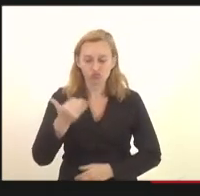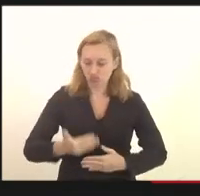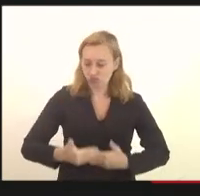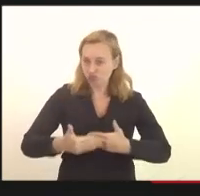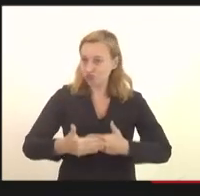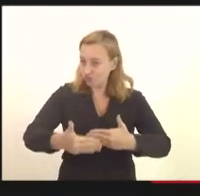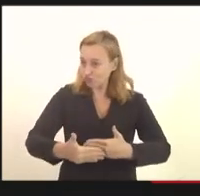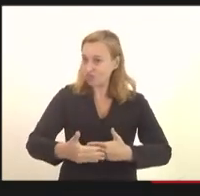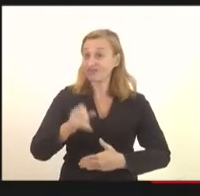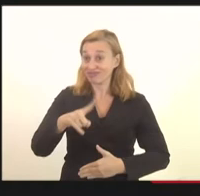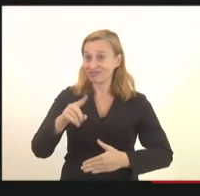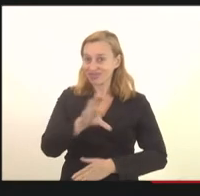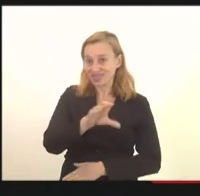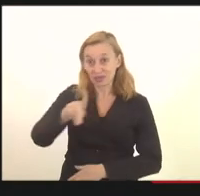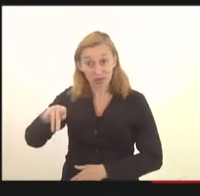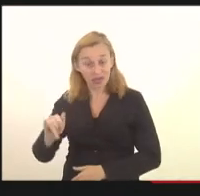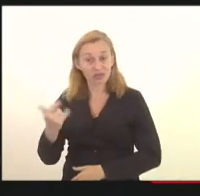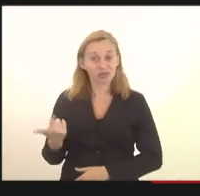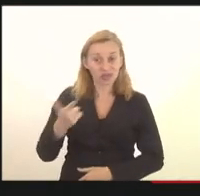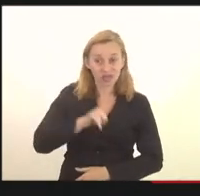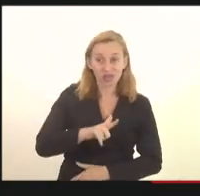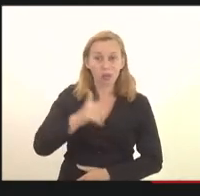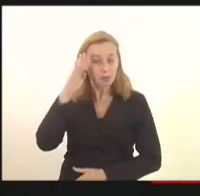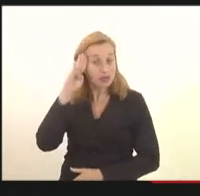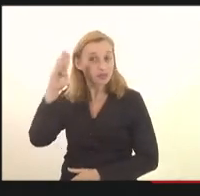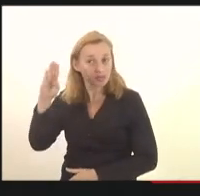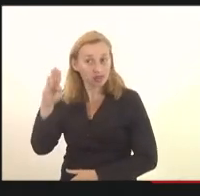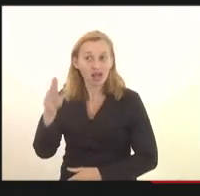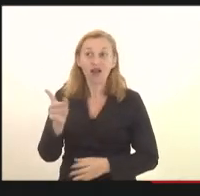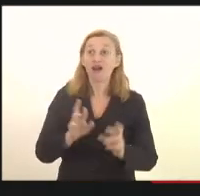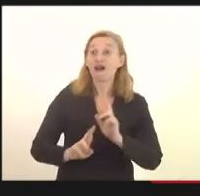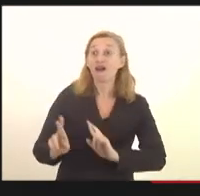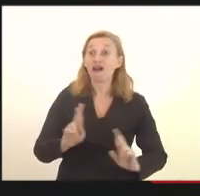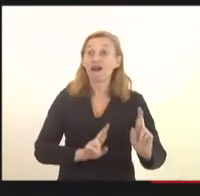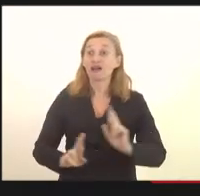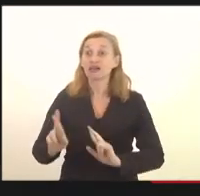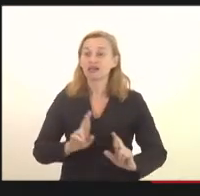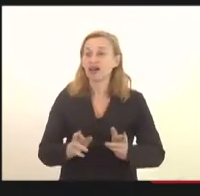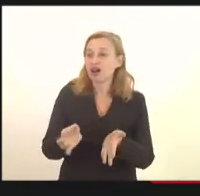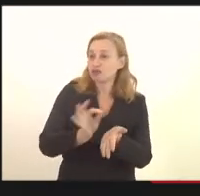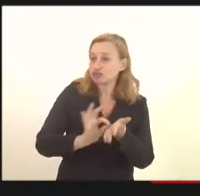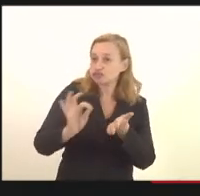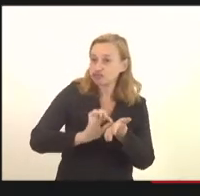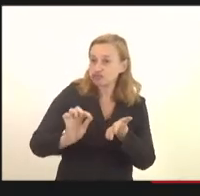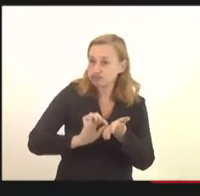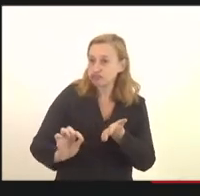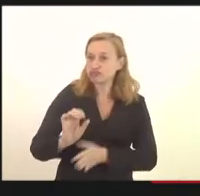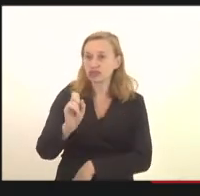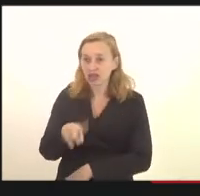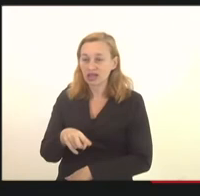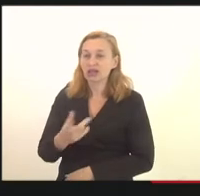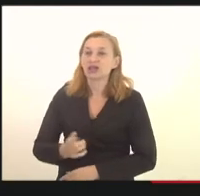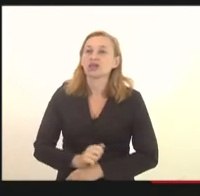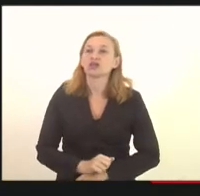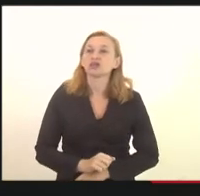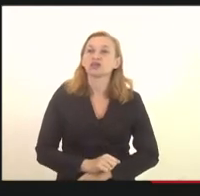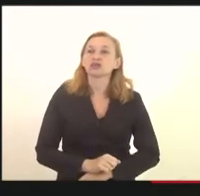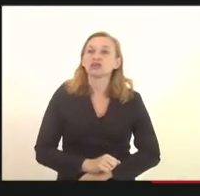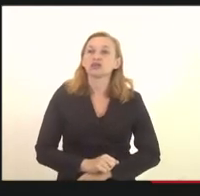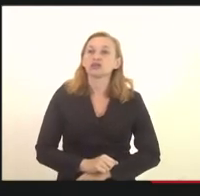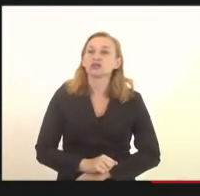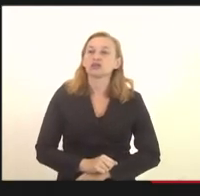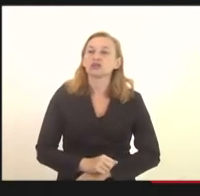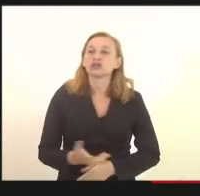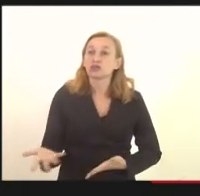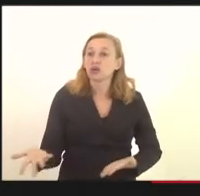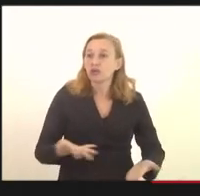avanços, né, que essa CPI alcançou, principalmente com relação aí a assinatura do convênio com a